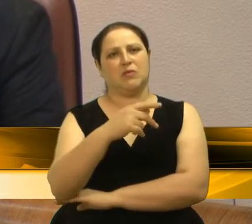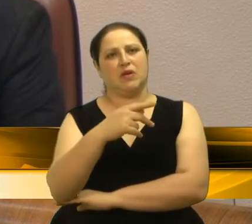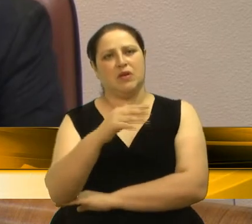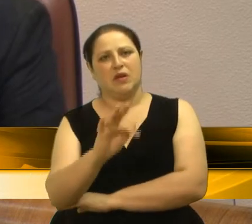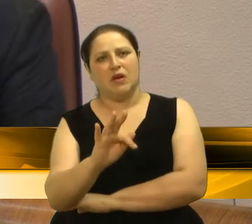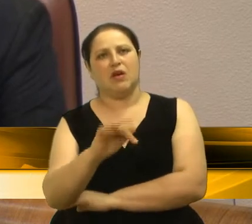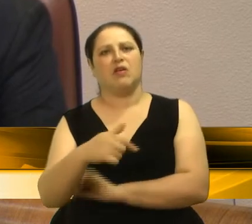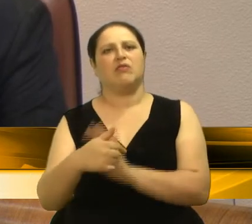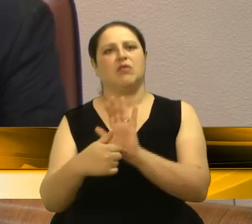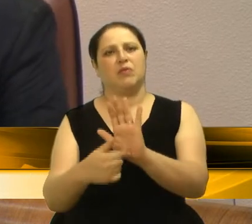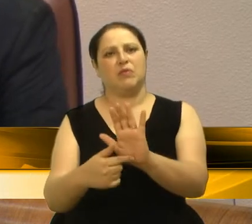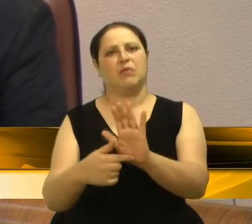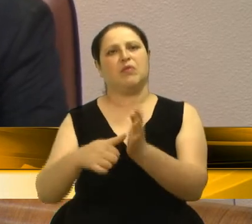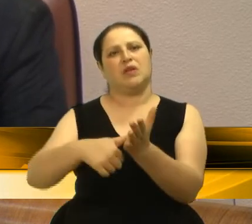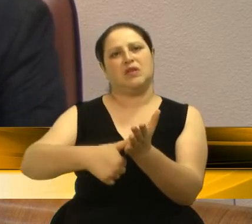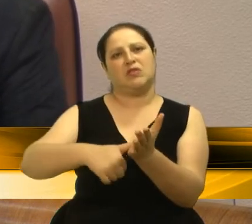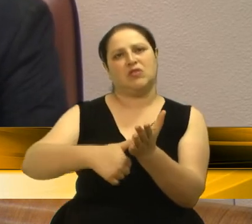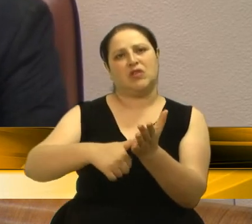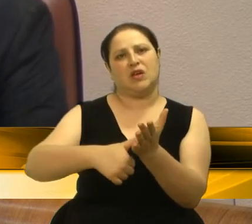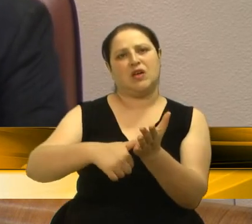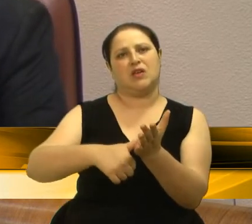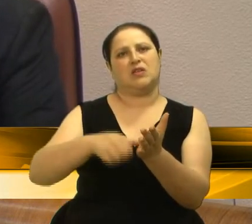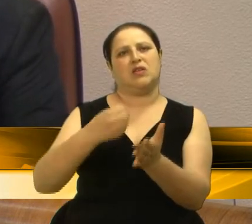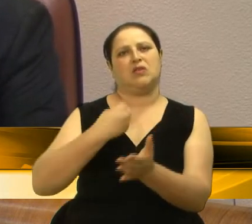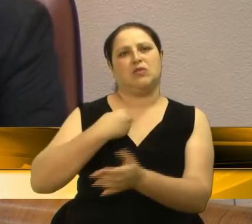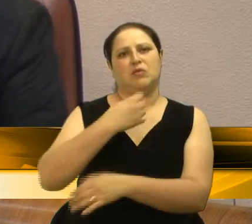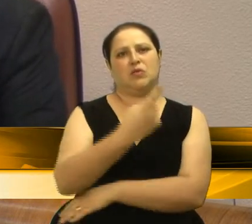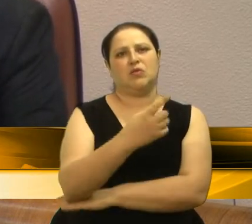258.243.760-34 e no RG sob o número